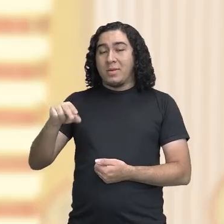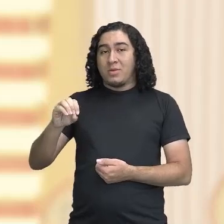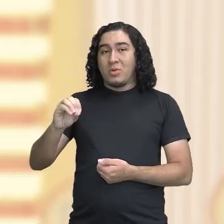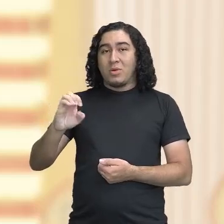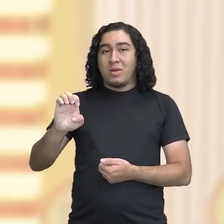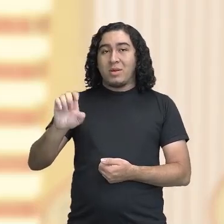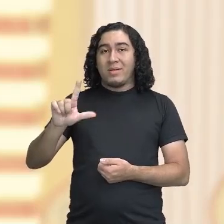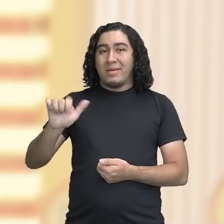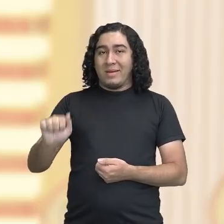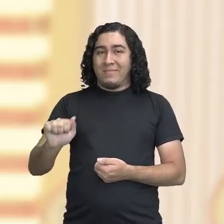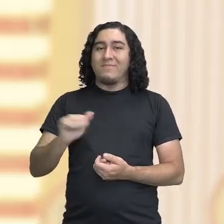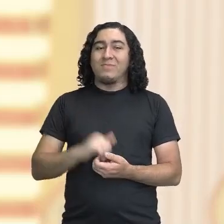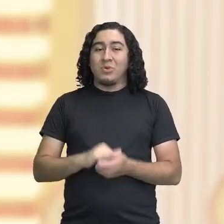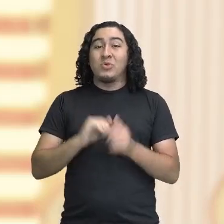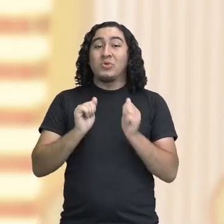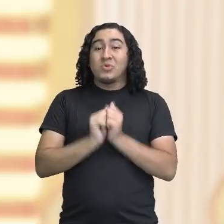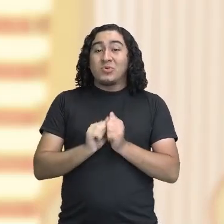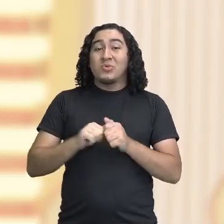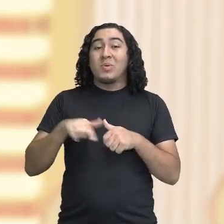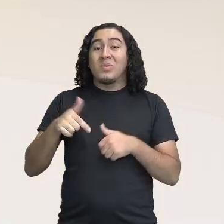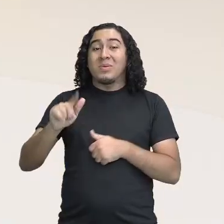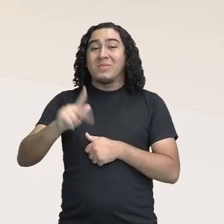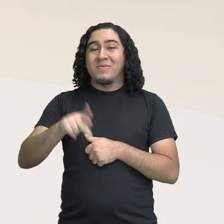Franco e estou aqui juntamente